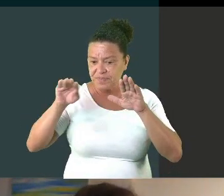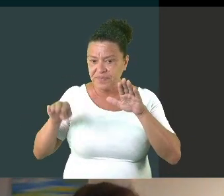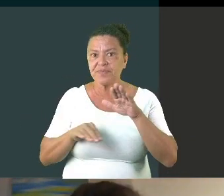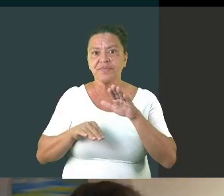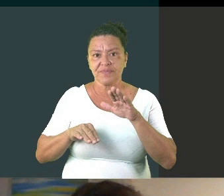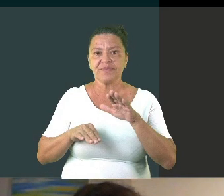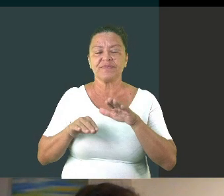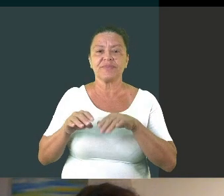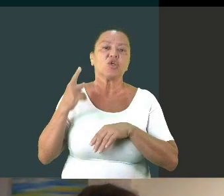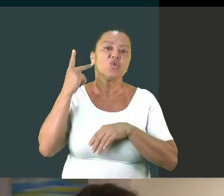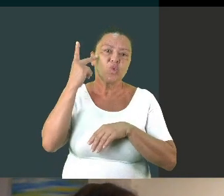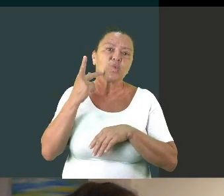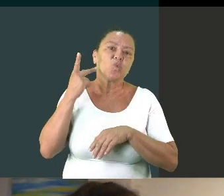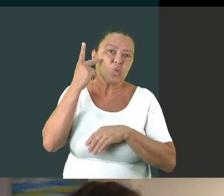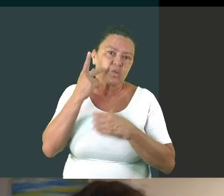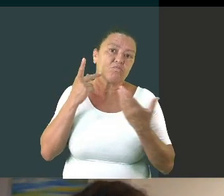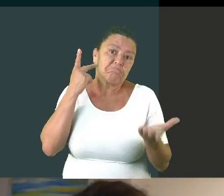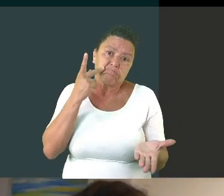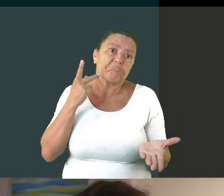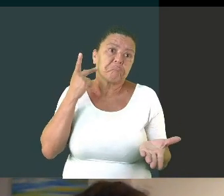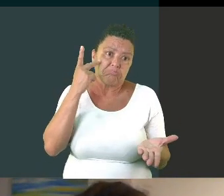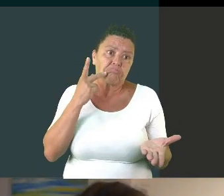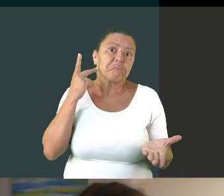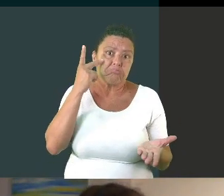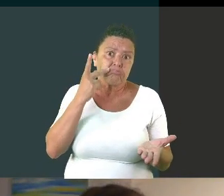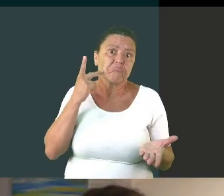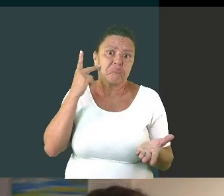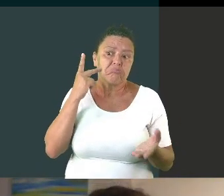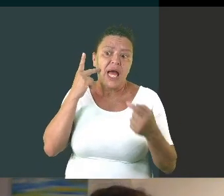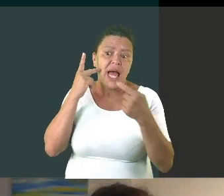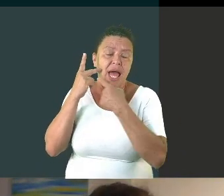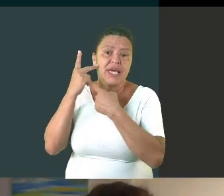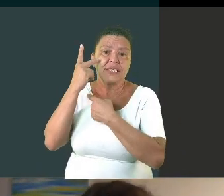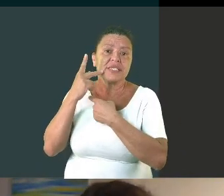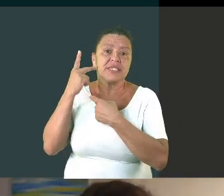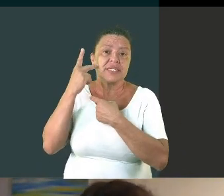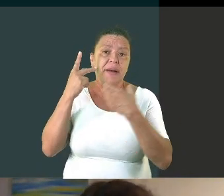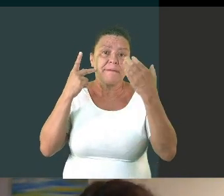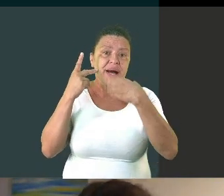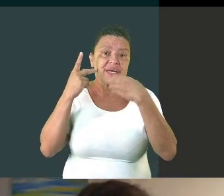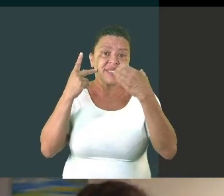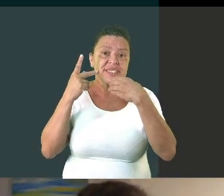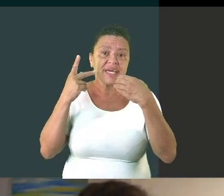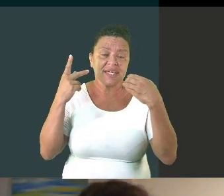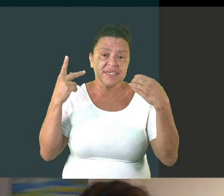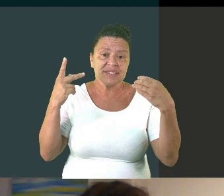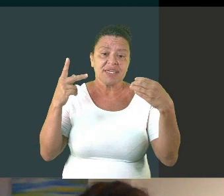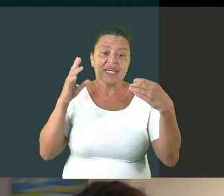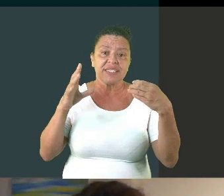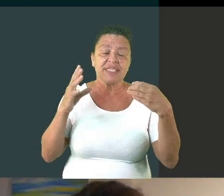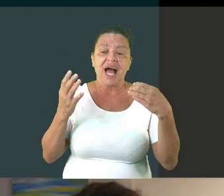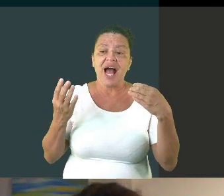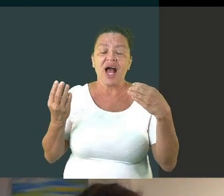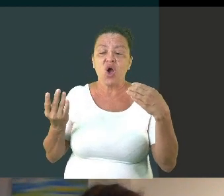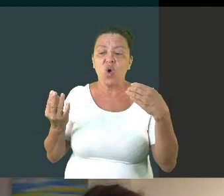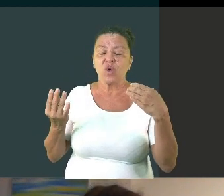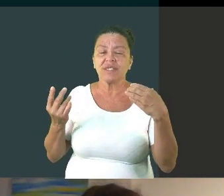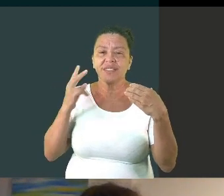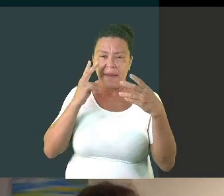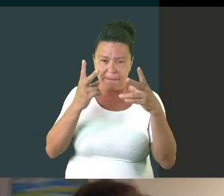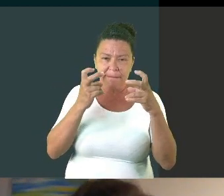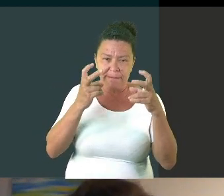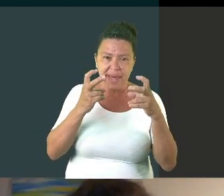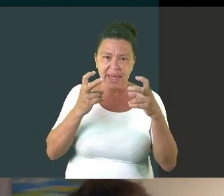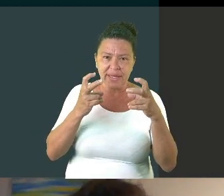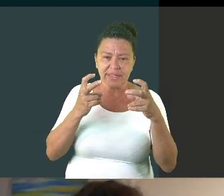do tomate, o vegetal cru e o vegetal já cozido. Vocês percebam bem,